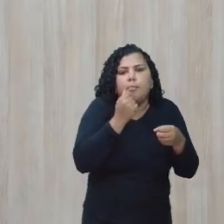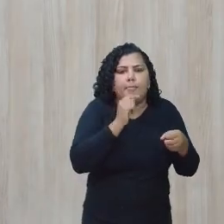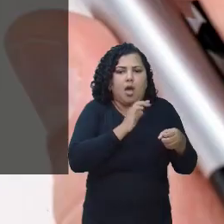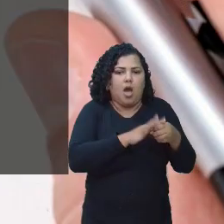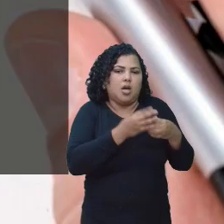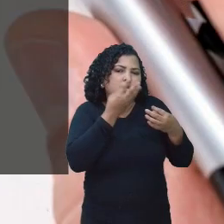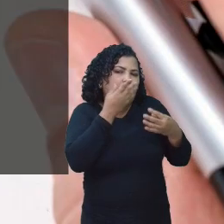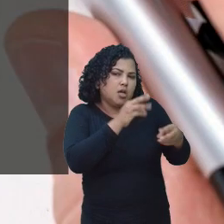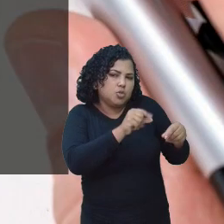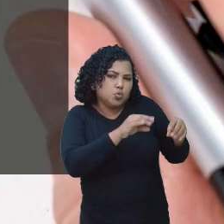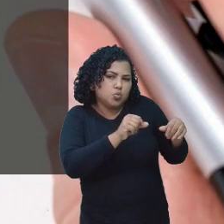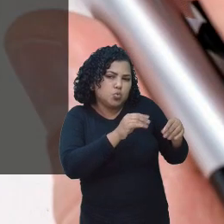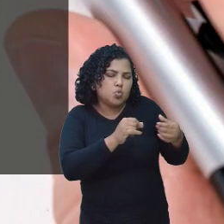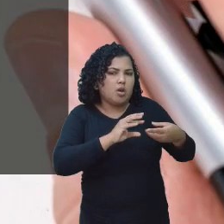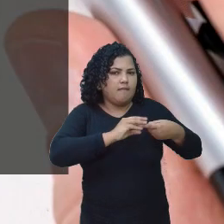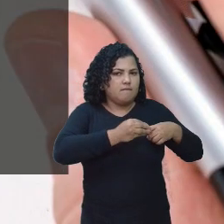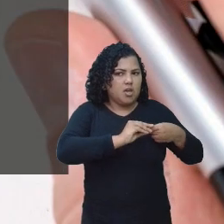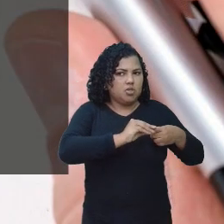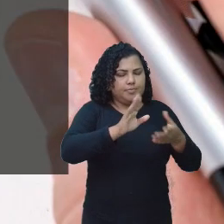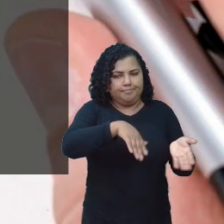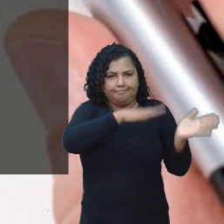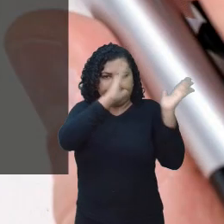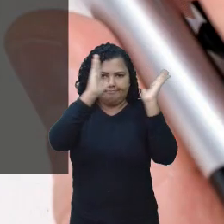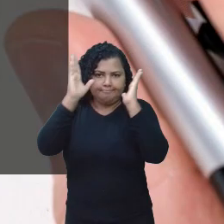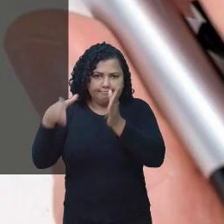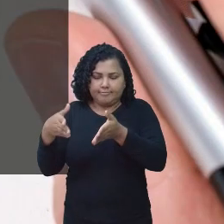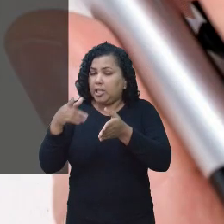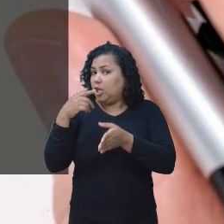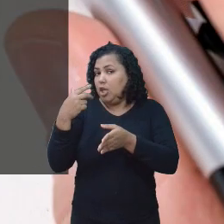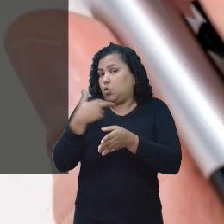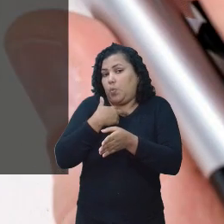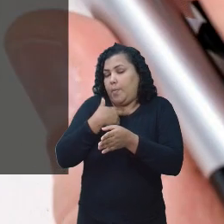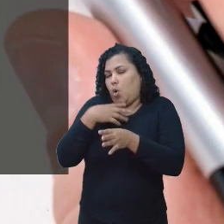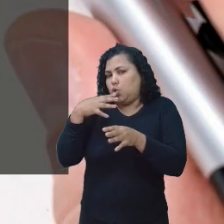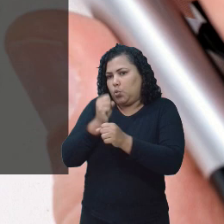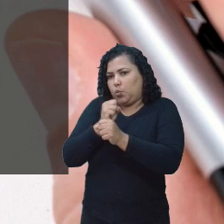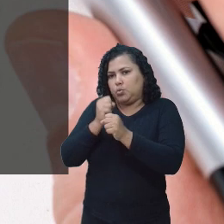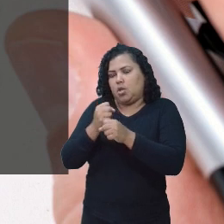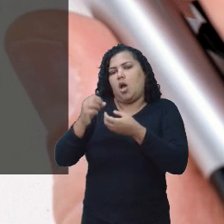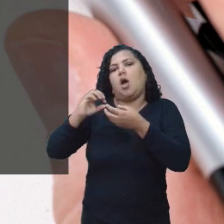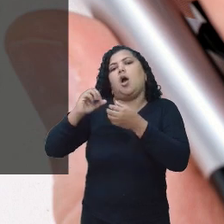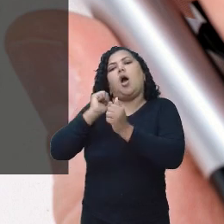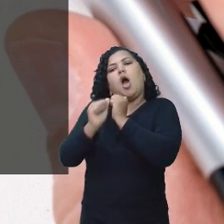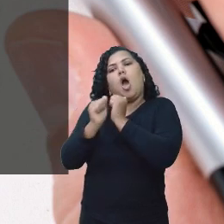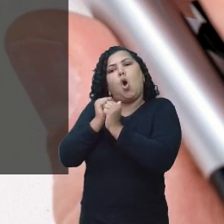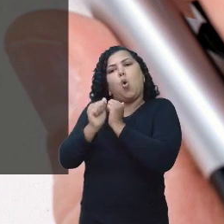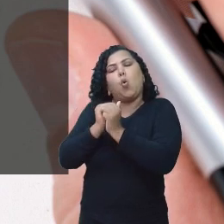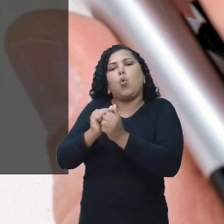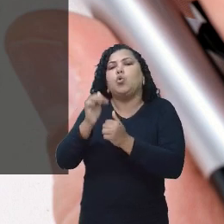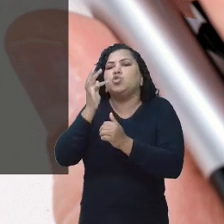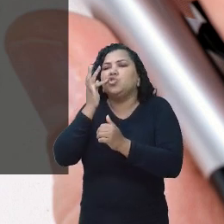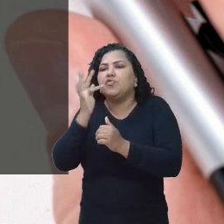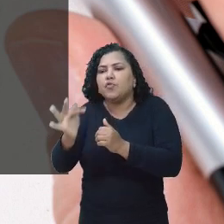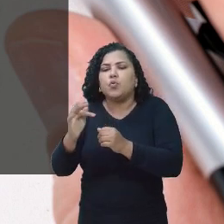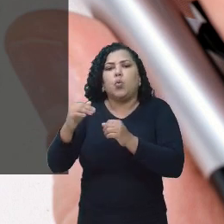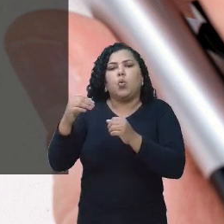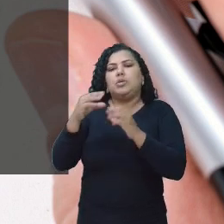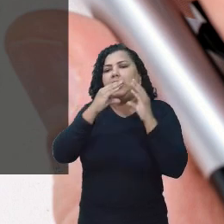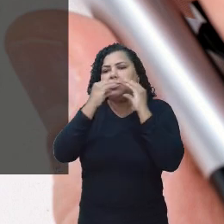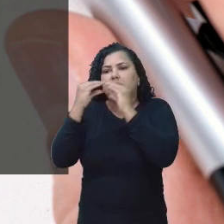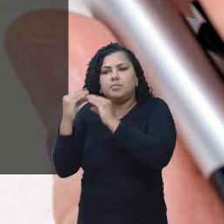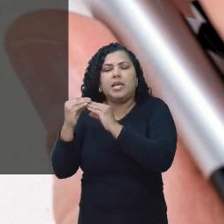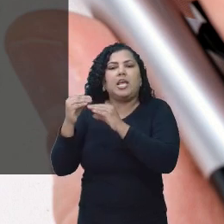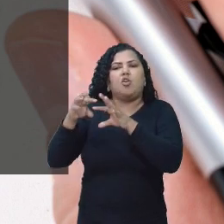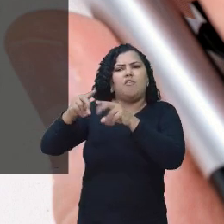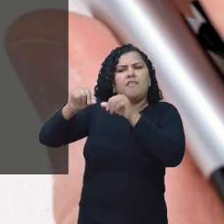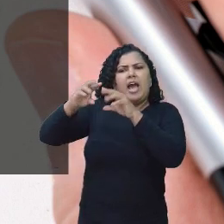açúcar, e feijão. Os não contáveis, ou seja, incontáveis, arroz, fruta, milho, farinha, salada, óleo.